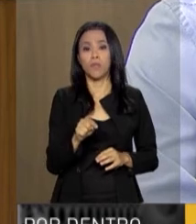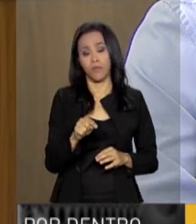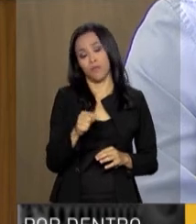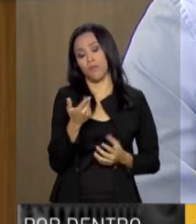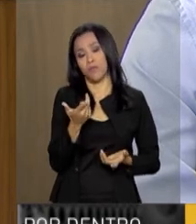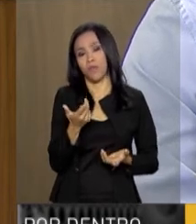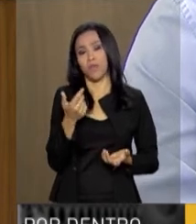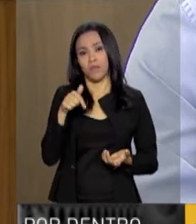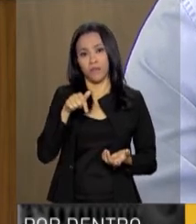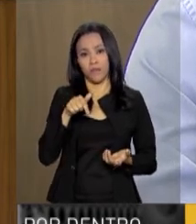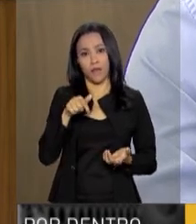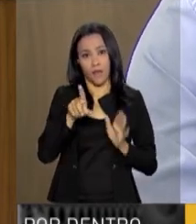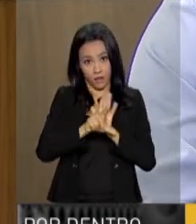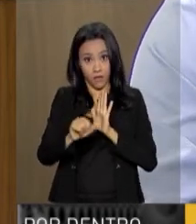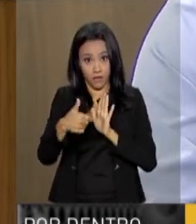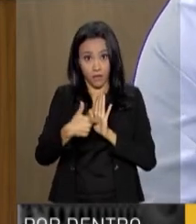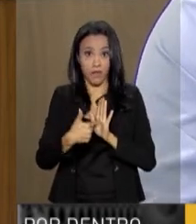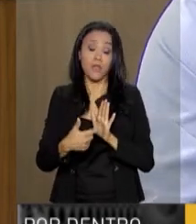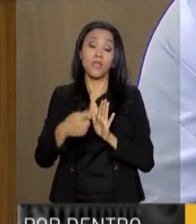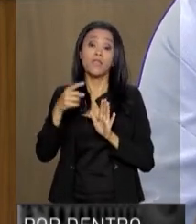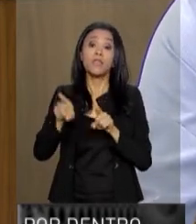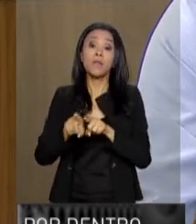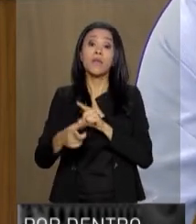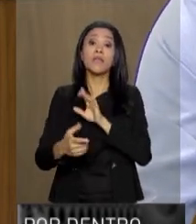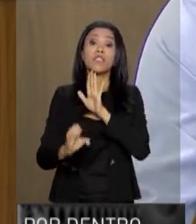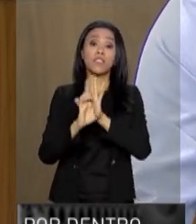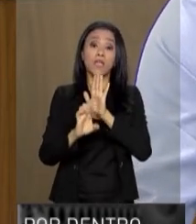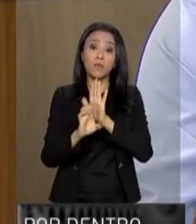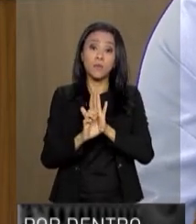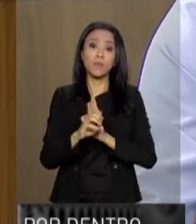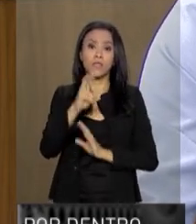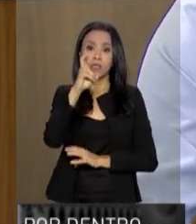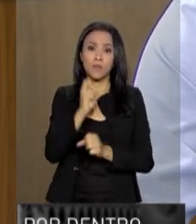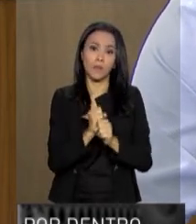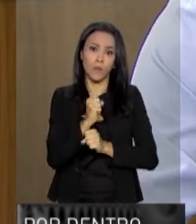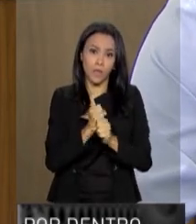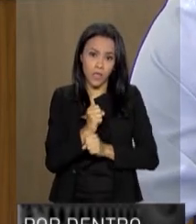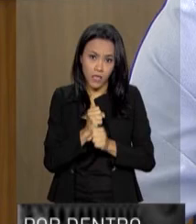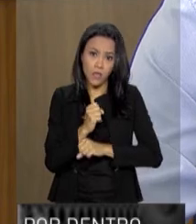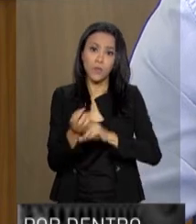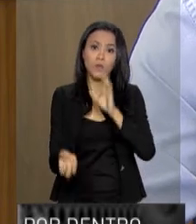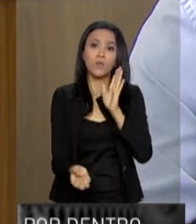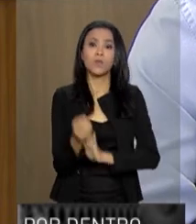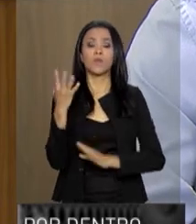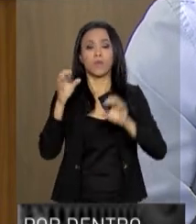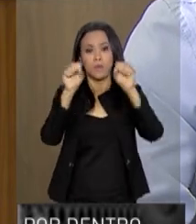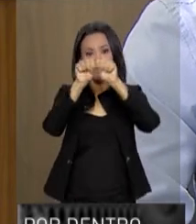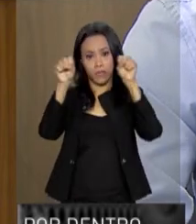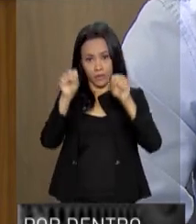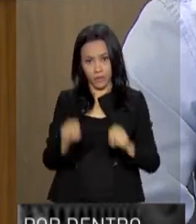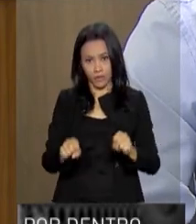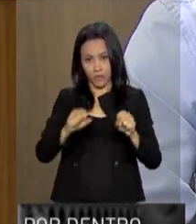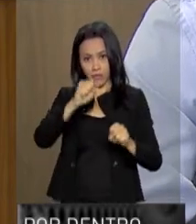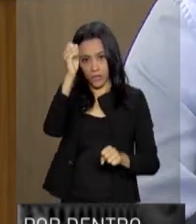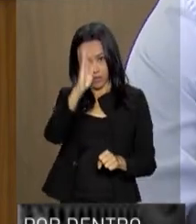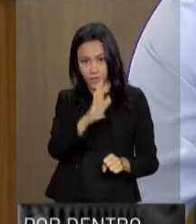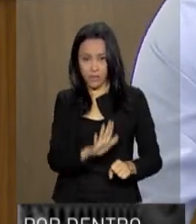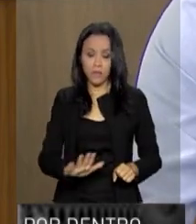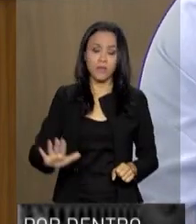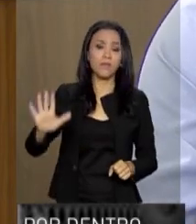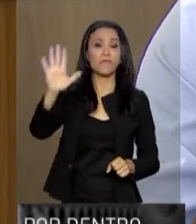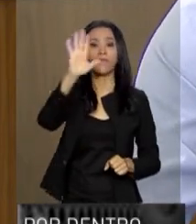13 o estatuto da juventude a cinco anos prevê a implantação de um sistema nacional de juventude no brasil